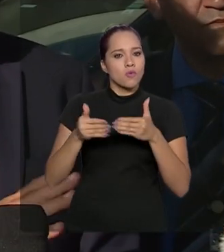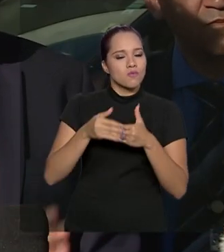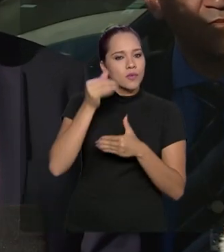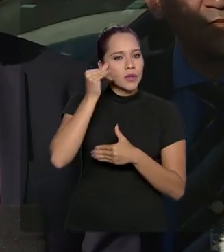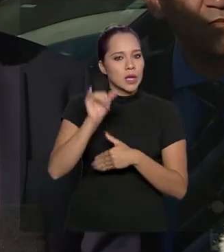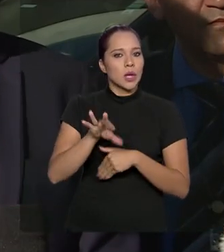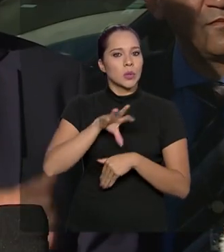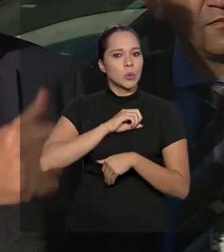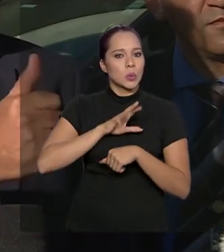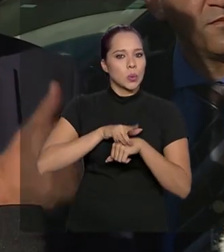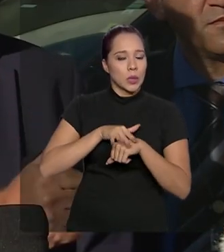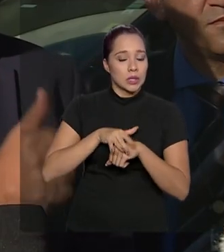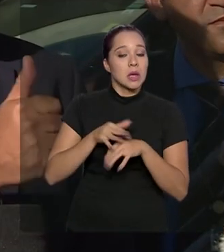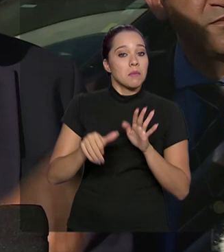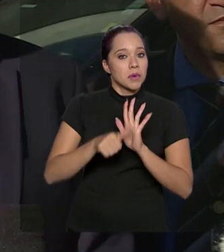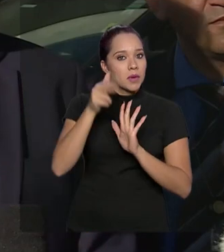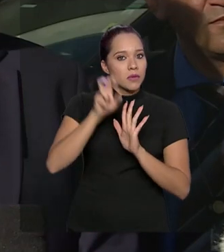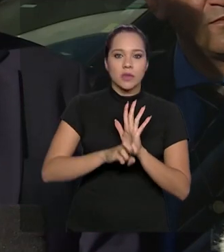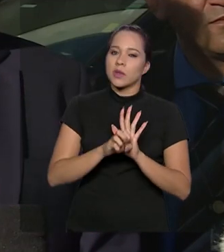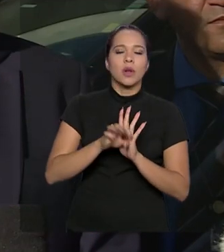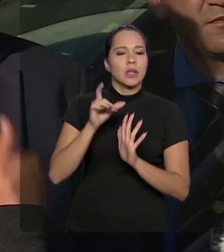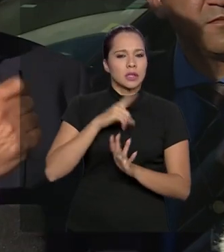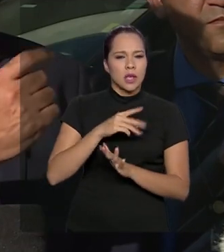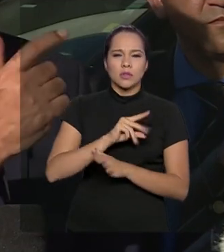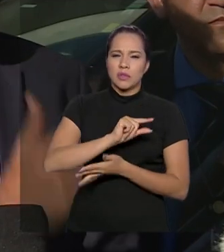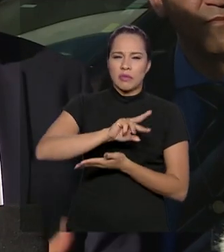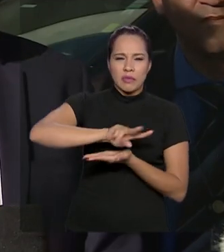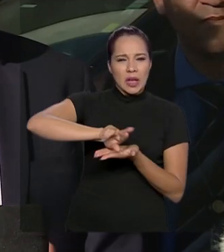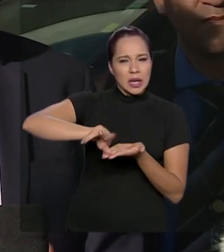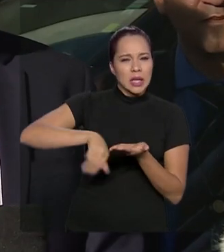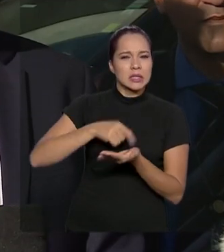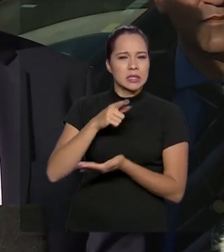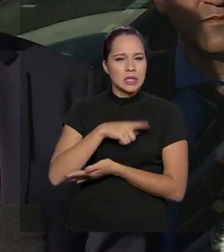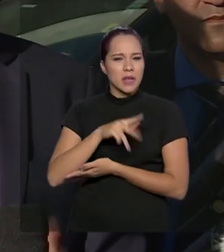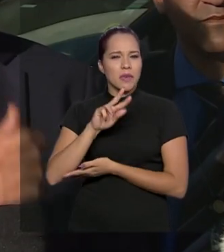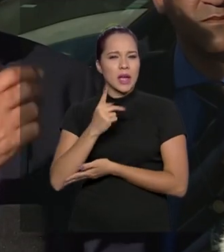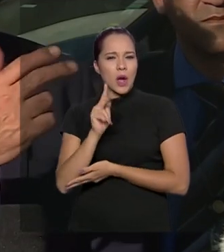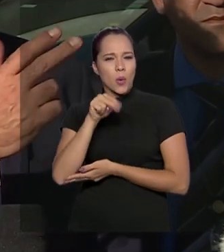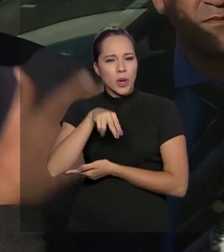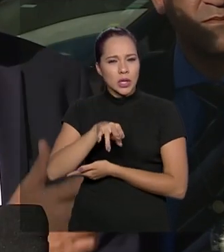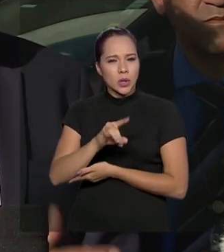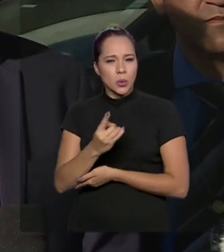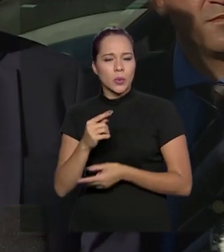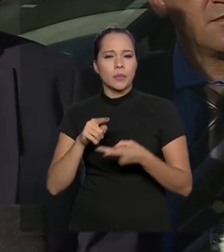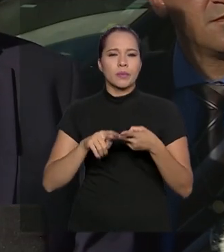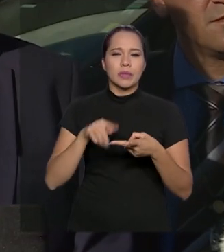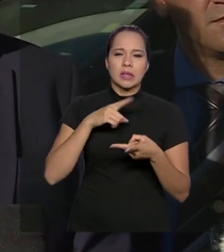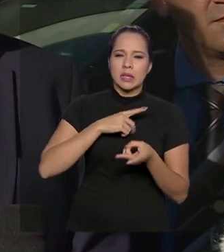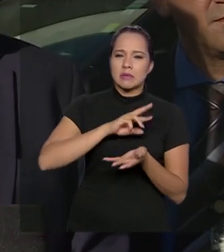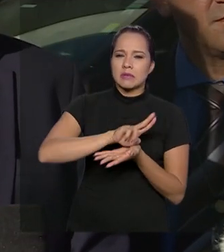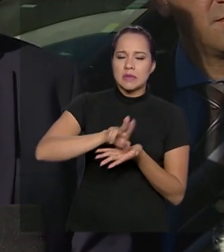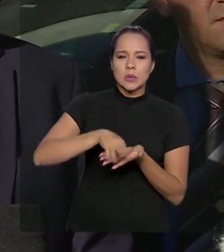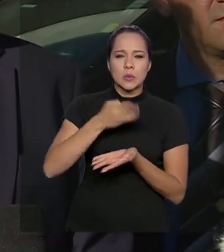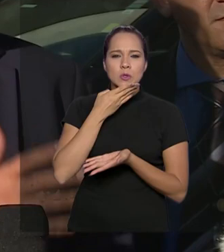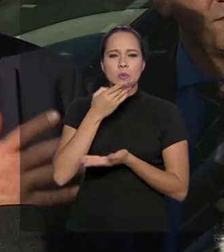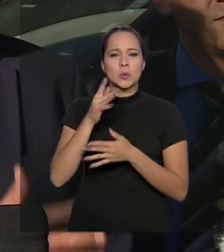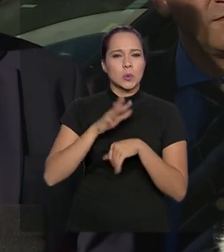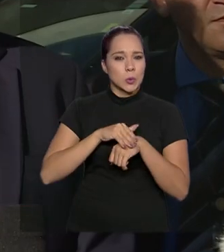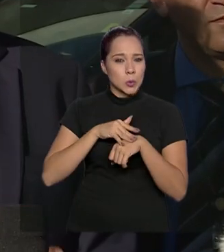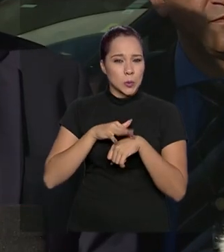Não é a primeira vez, nós já passamos por SARS em 2002, passamos por H1N1 em 2009, passamos por MERS em 2014.